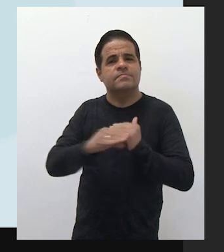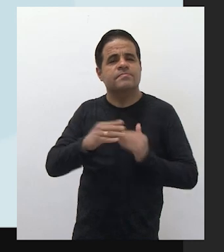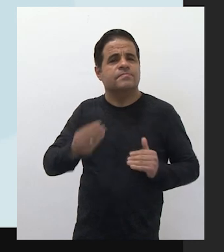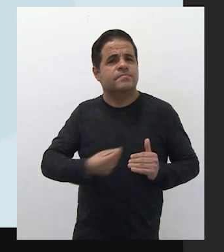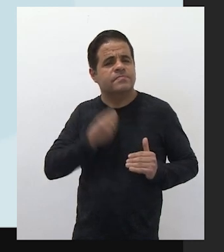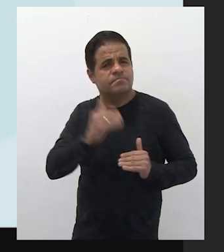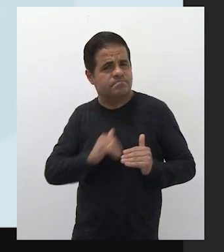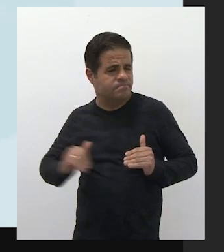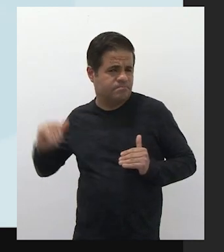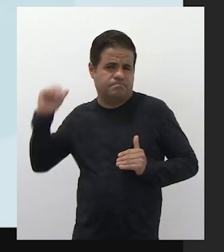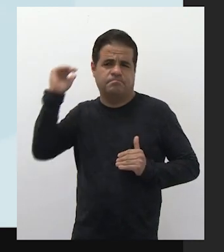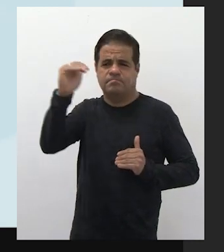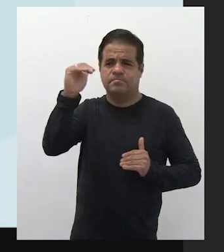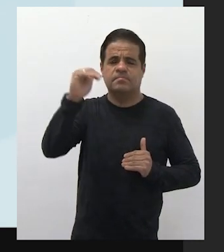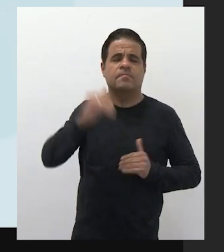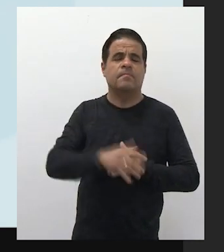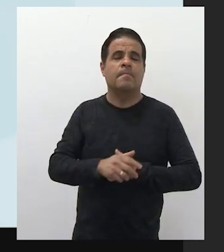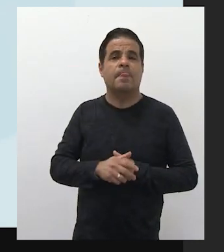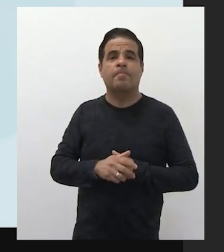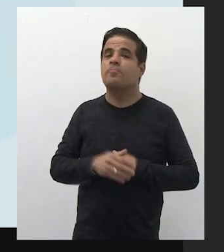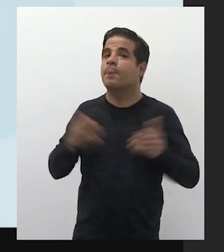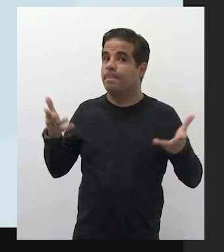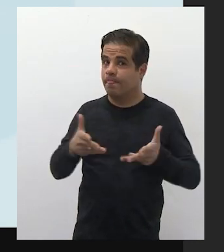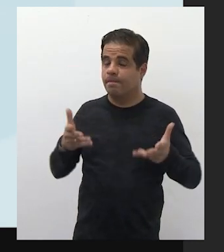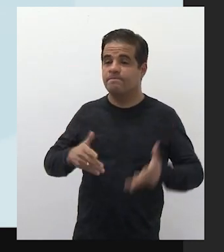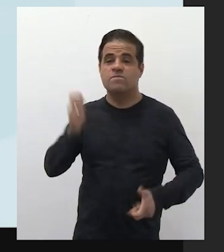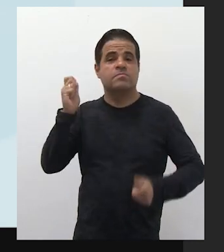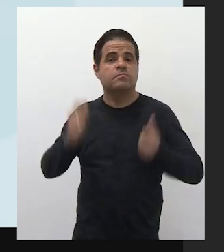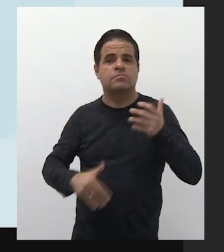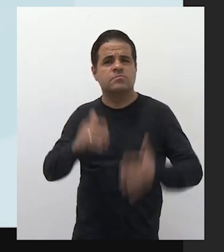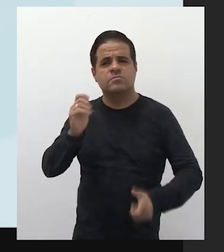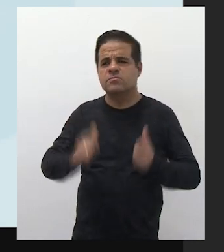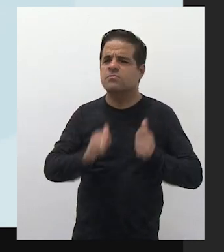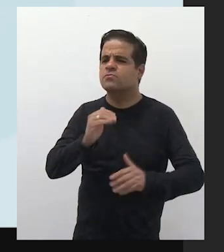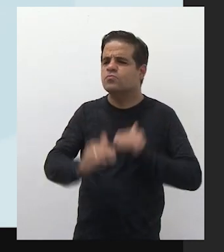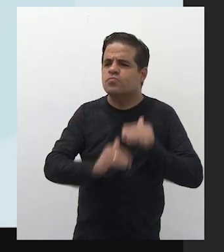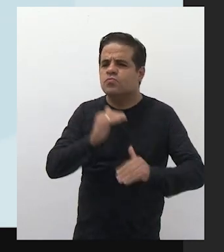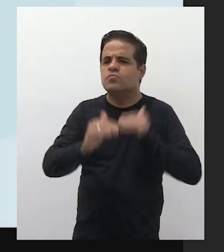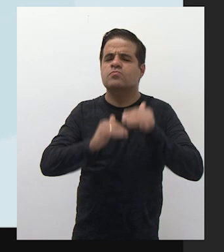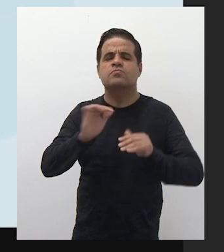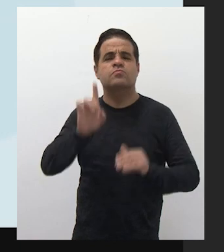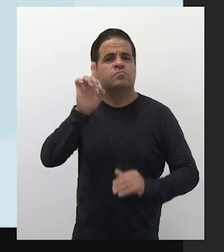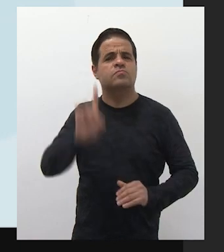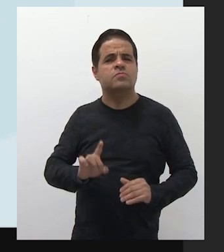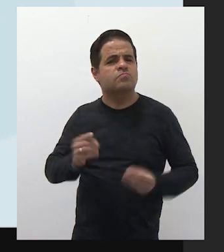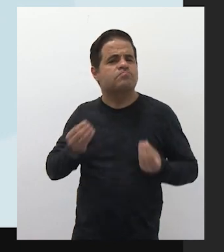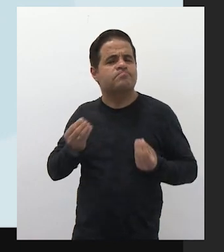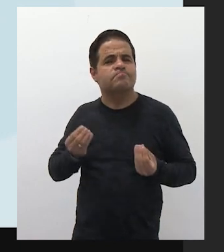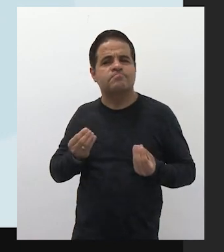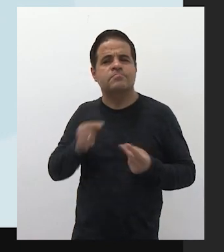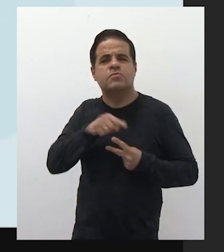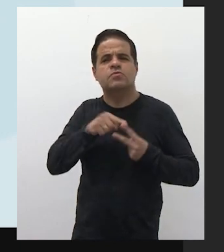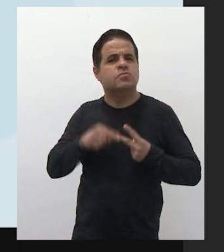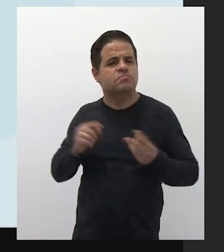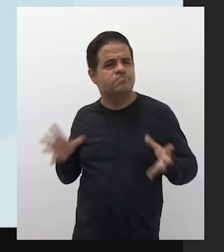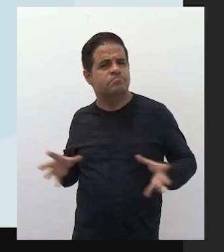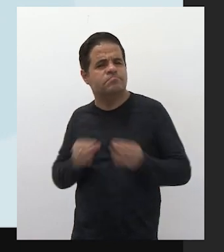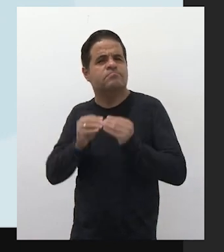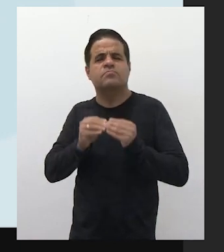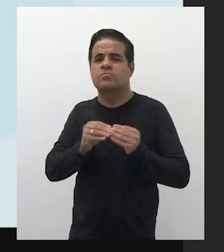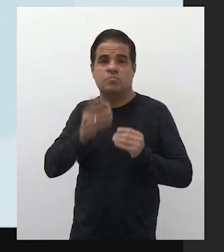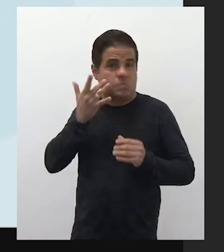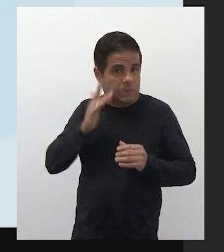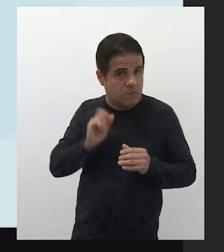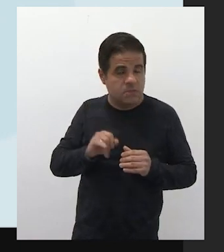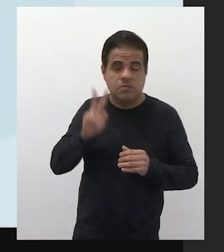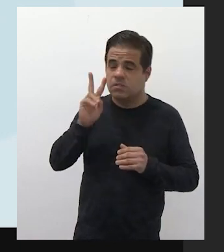mais elevado. E agora vamos falar sobre o desenvolvimento no direito. Quando é que esses dois pontos... Eu não sei se vocês tiveram